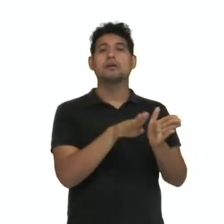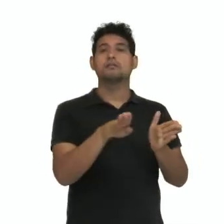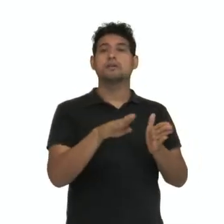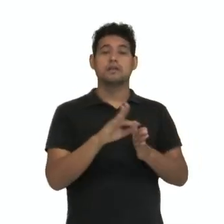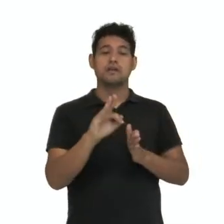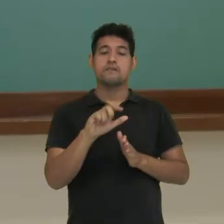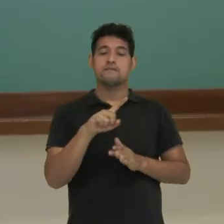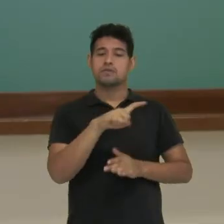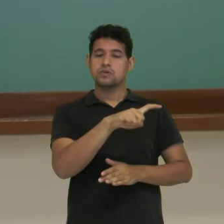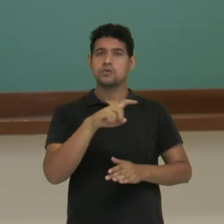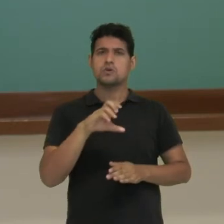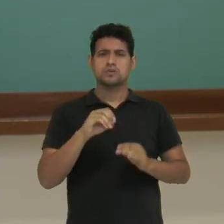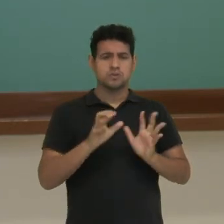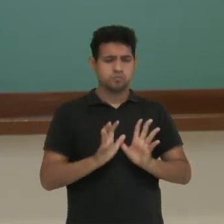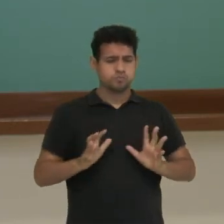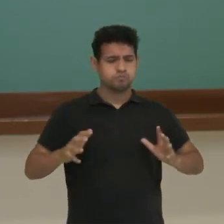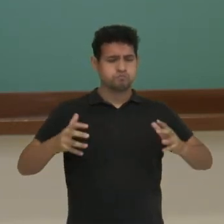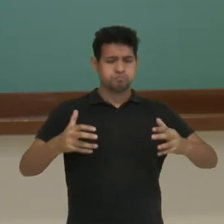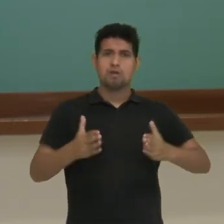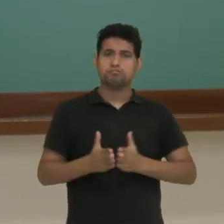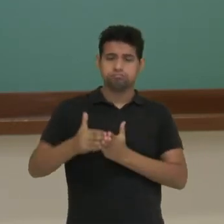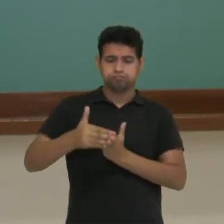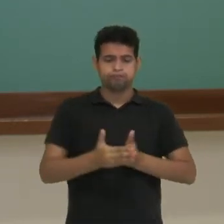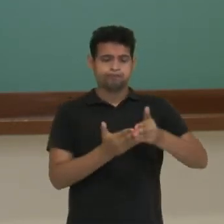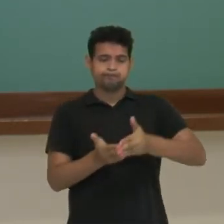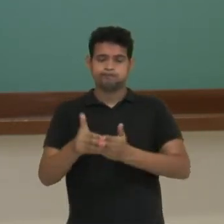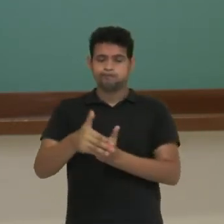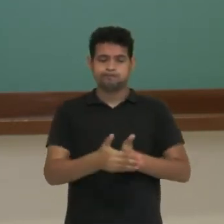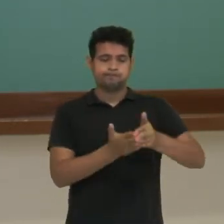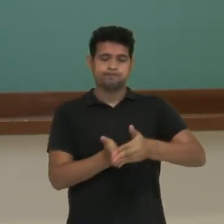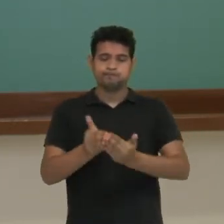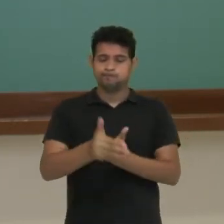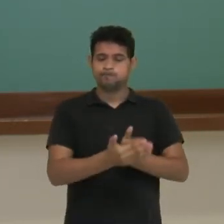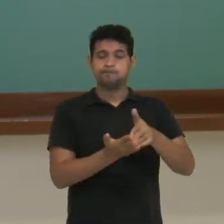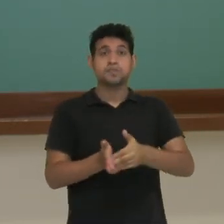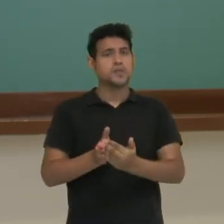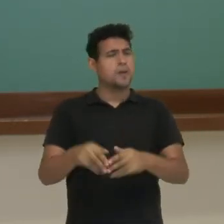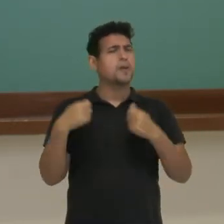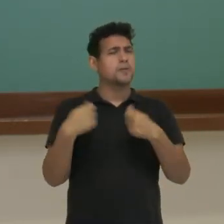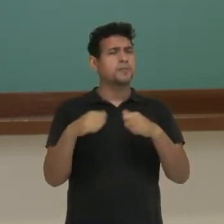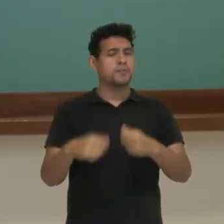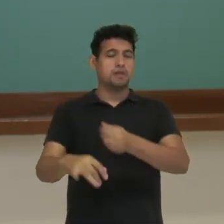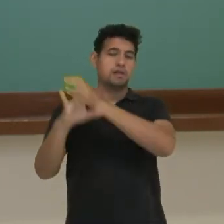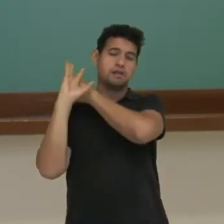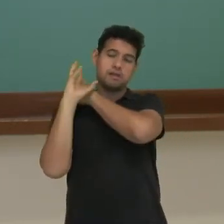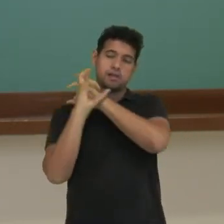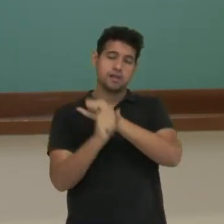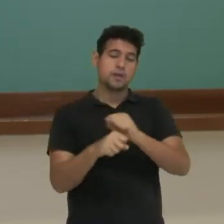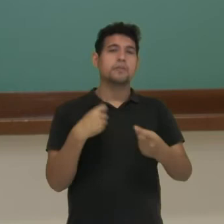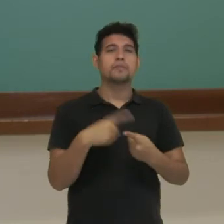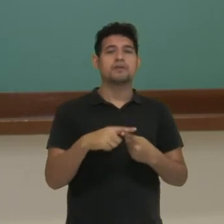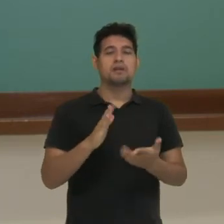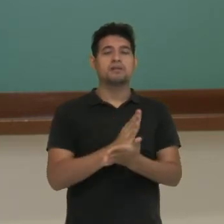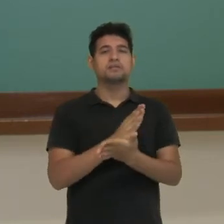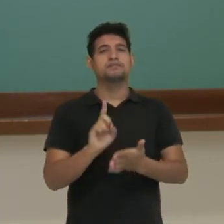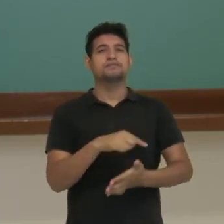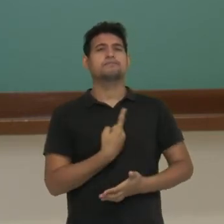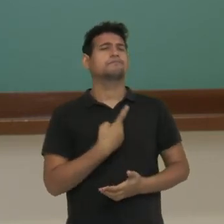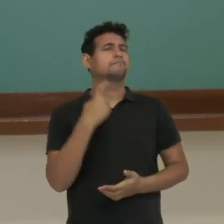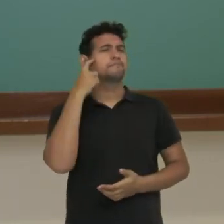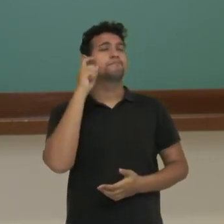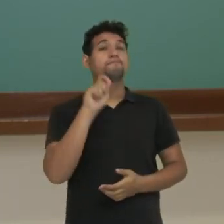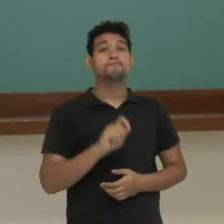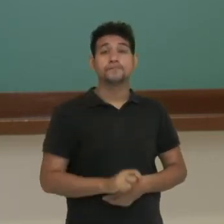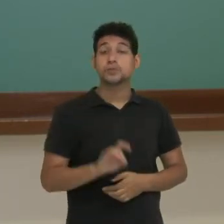fluxo grande de embarcações trazendo mercadorias. Então temos que resgatar, porque muitas vezes nós pensamos